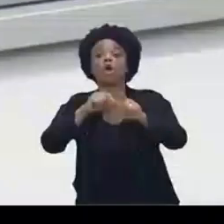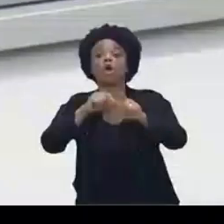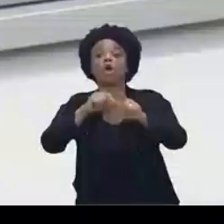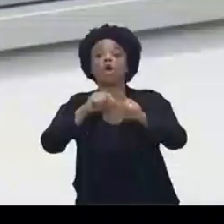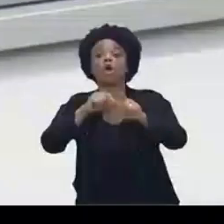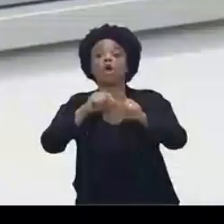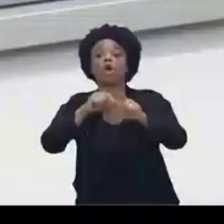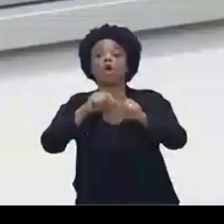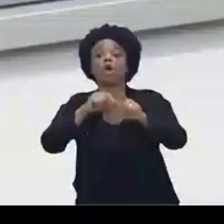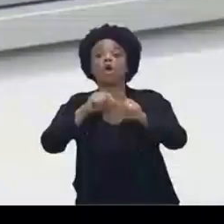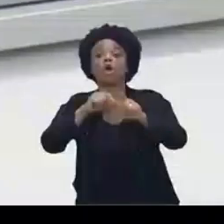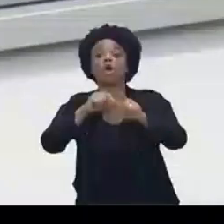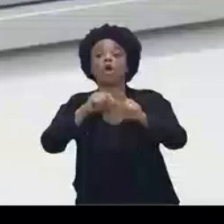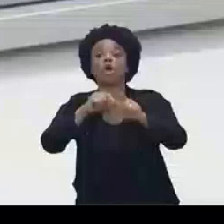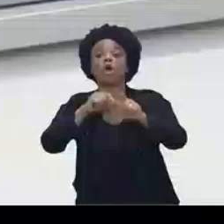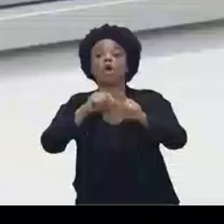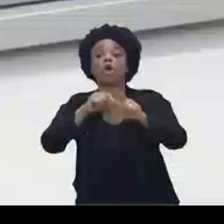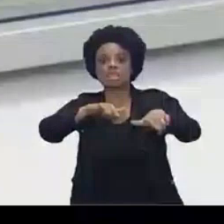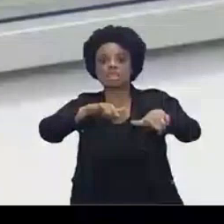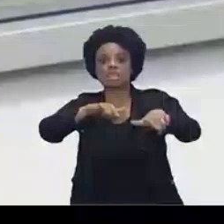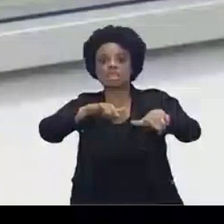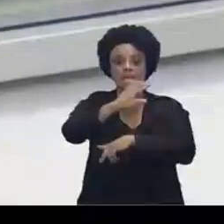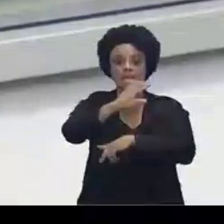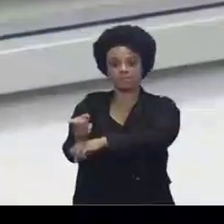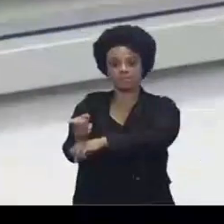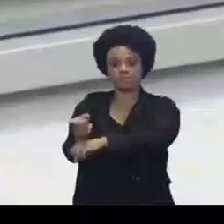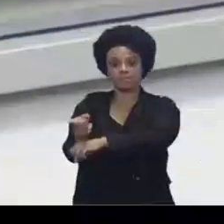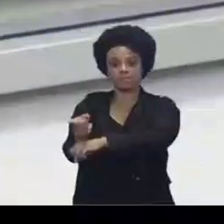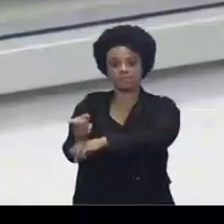segundo, veja que a sua unidade de medida